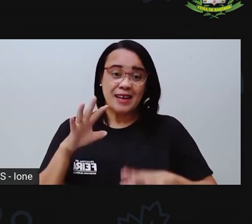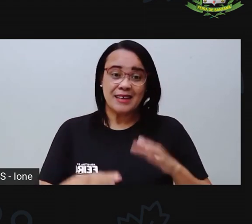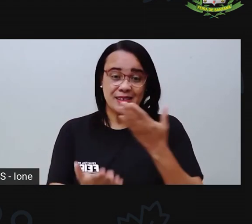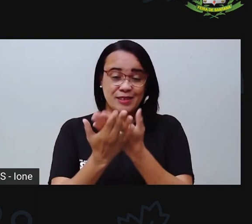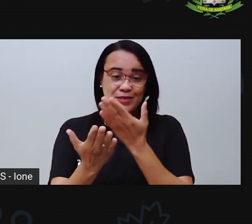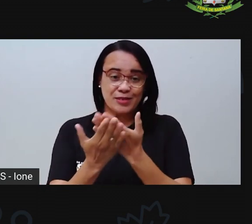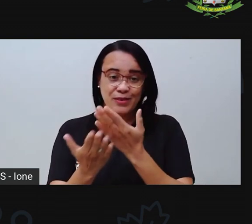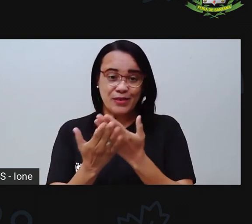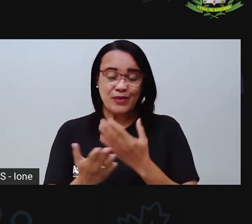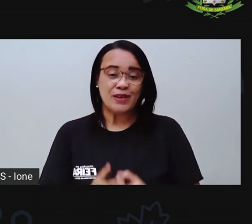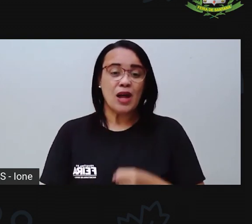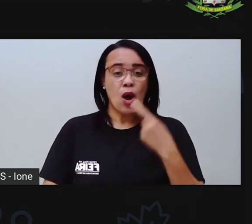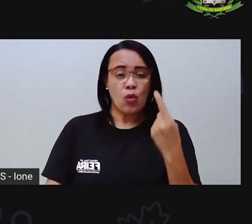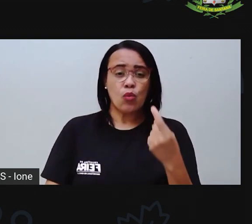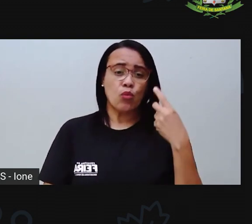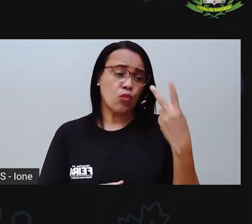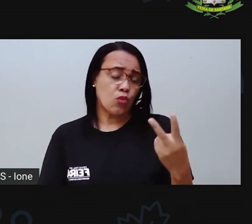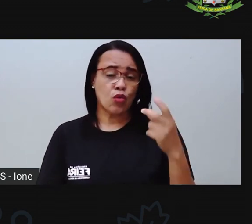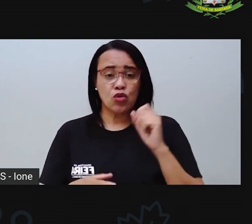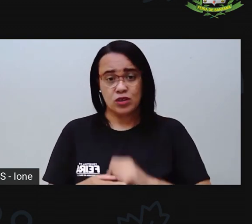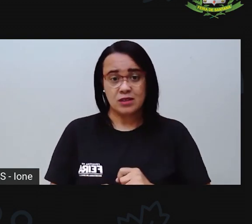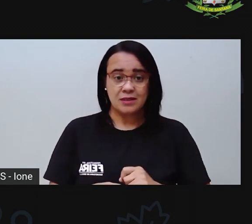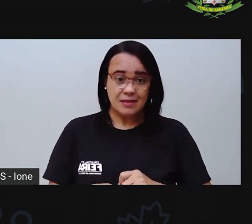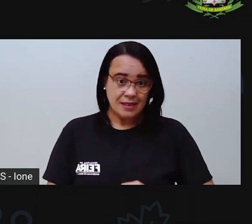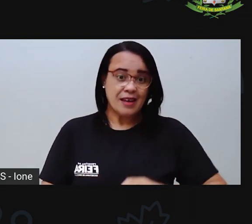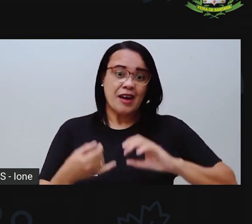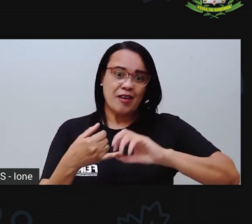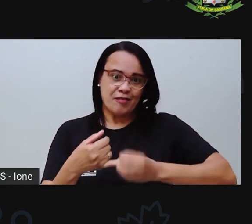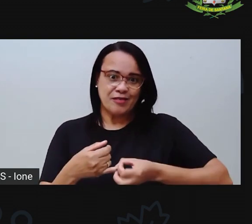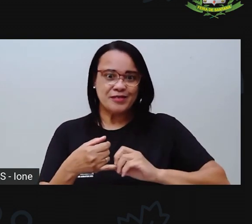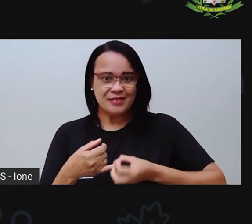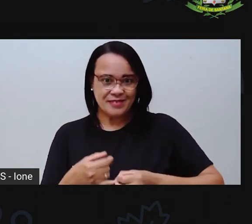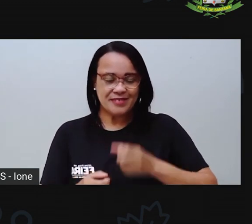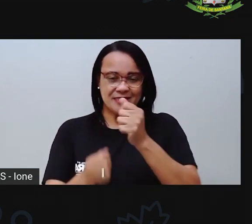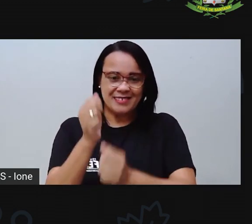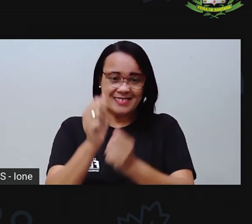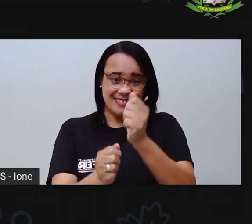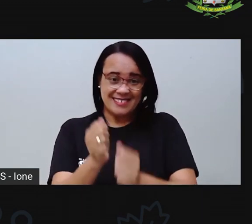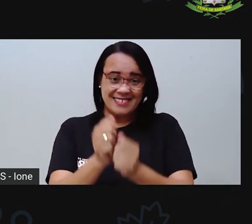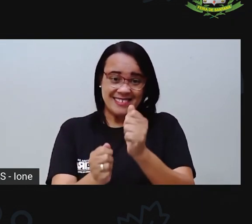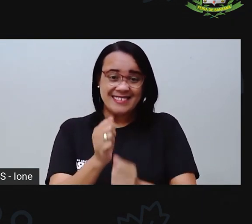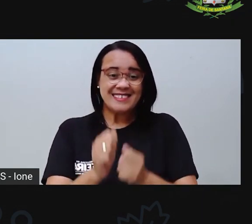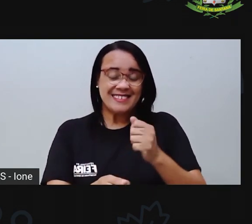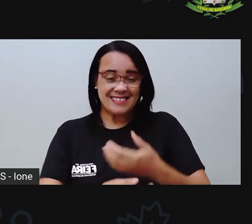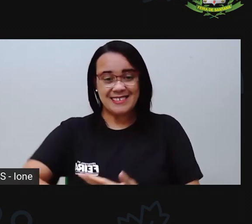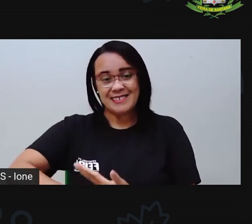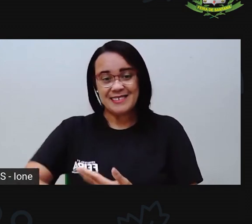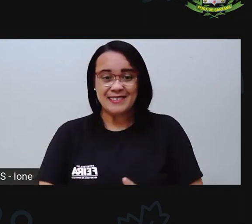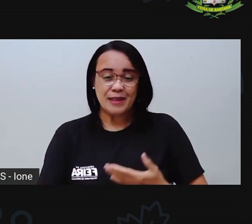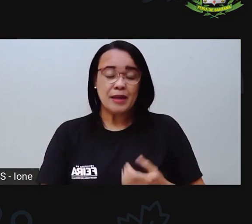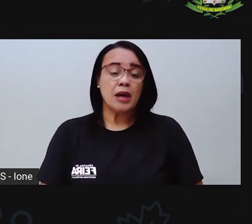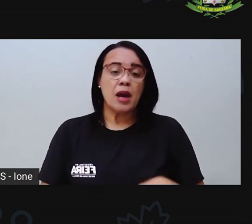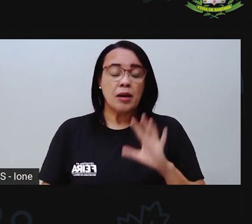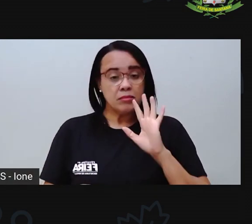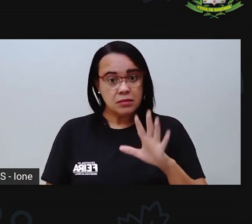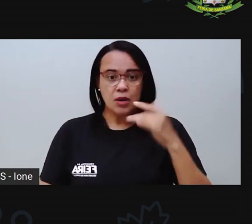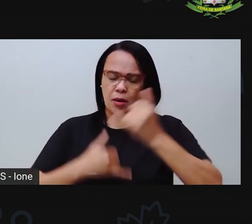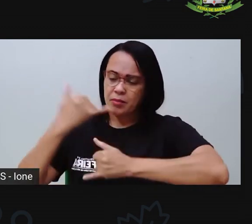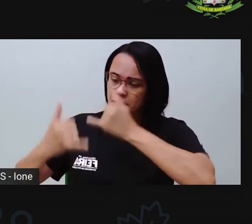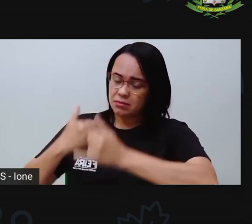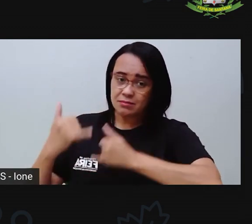arroz, três, quatro, feijão no prato. Então, a gente vai vendo também que as parlendas, além de divertirem, né, quem está